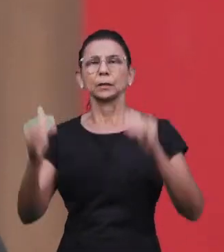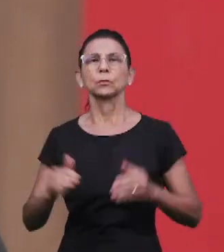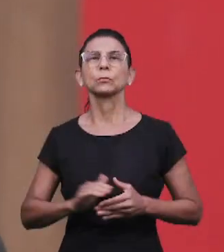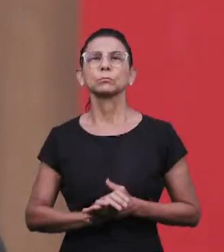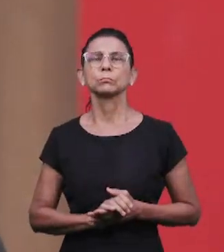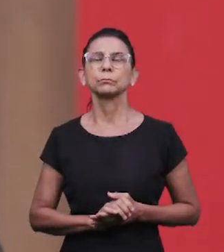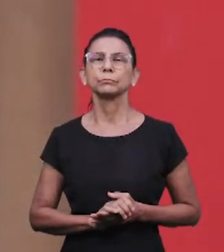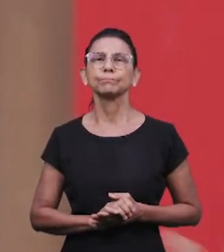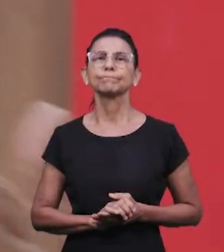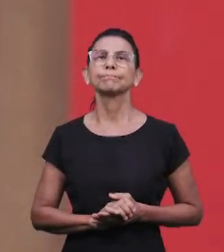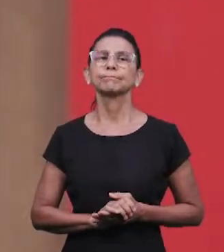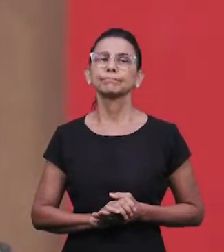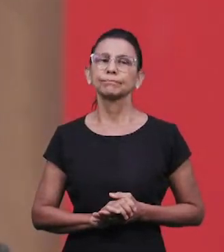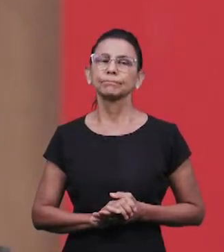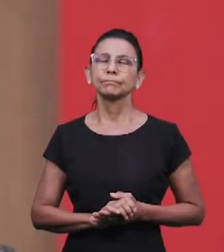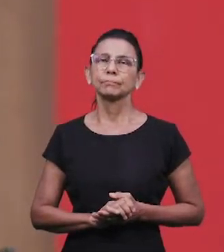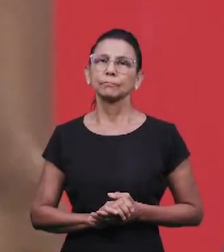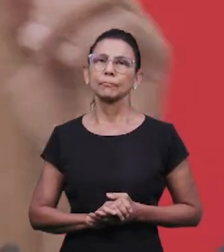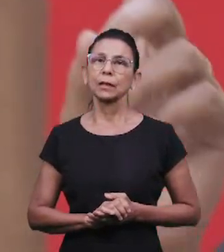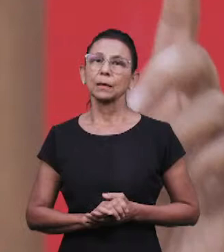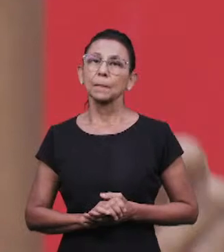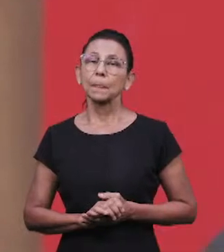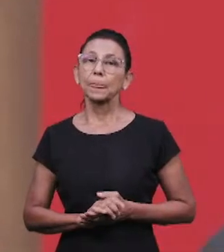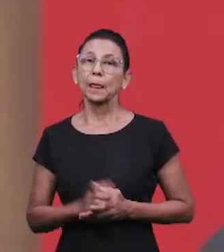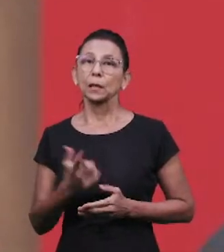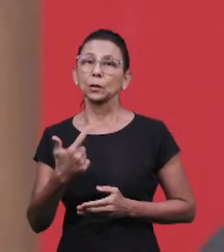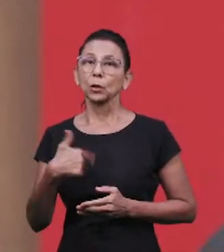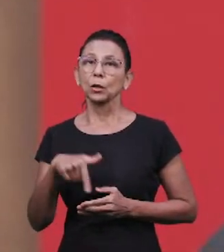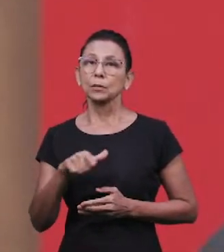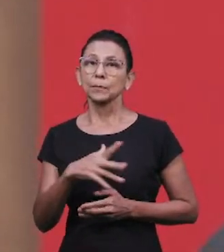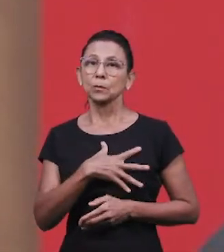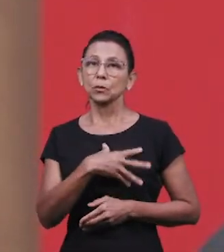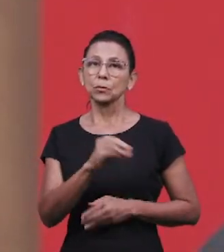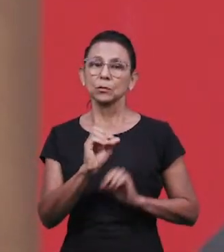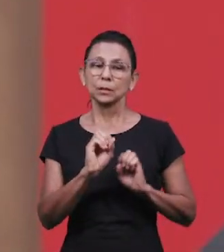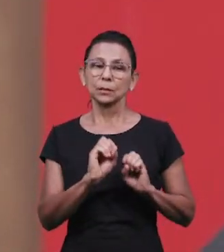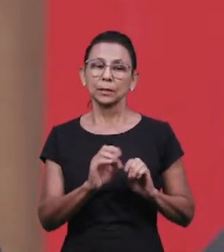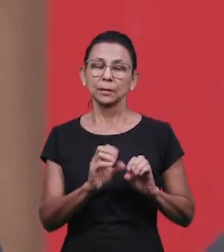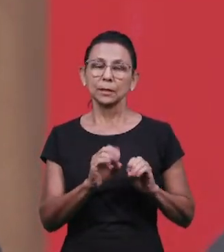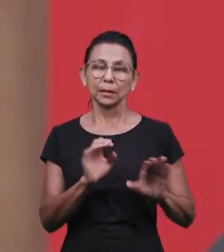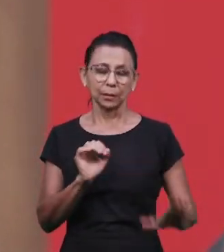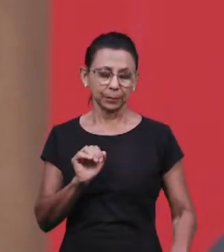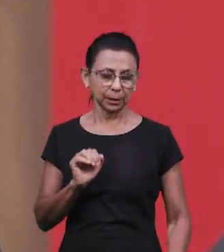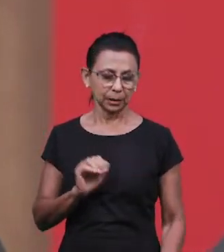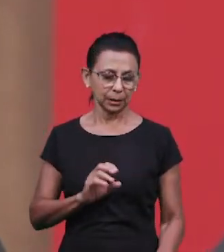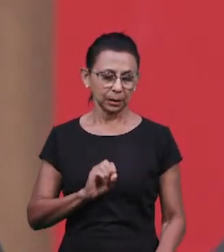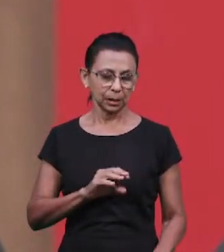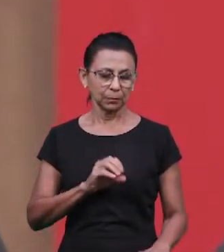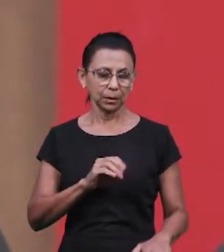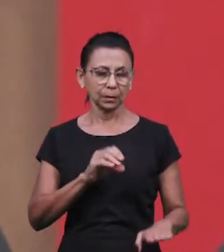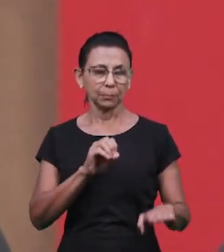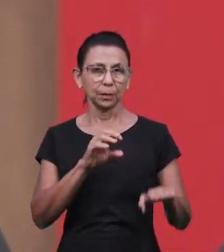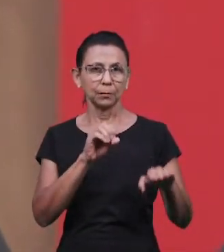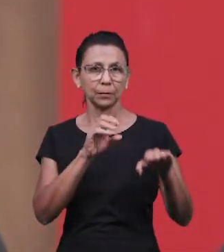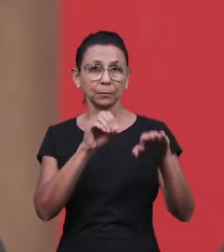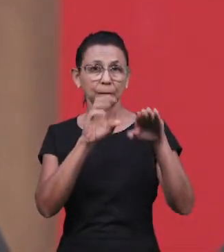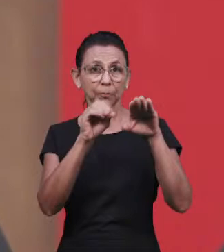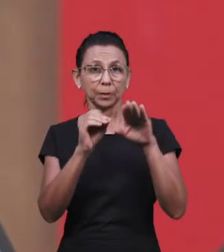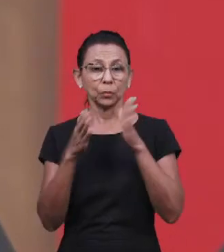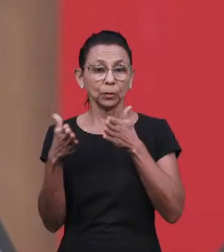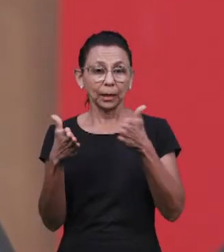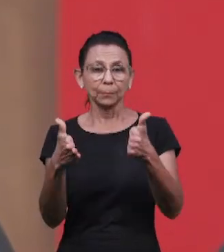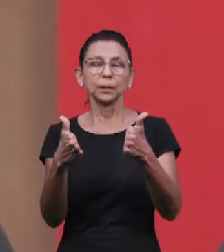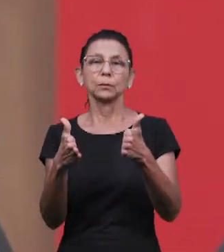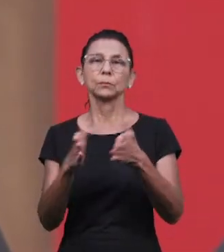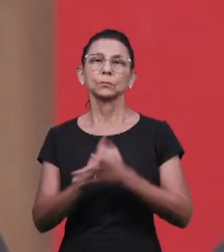mãe, temos para nós também, ensina o menino aonde deve andar para quando for grande, né, não